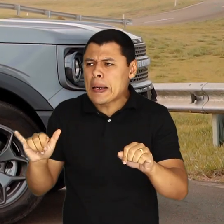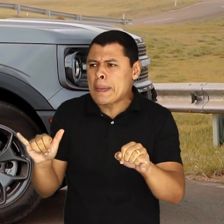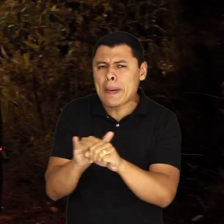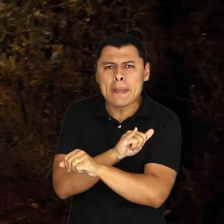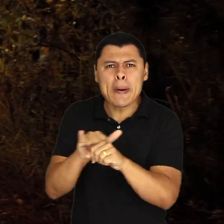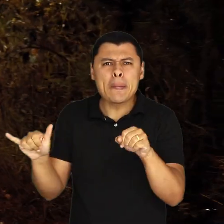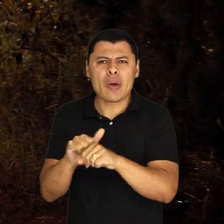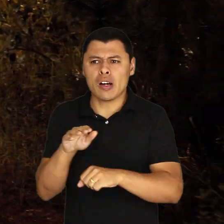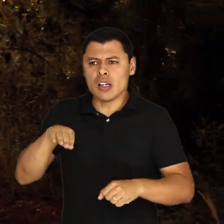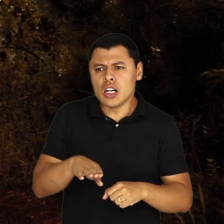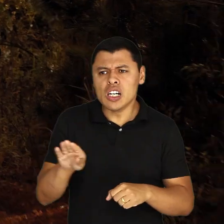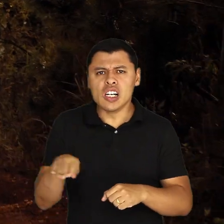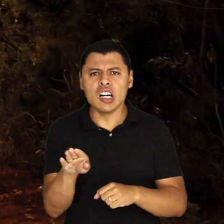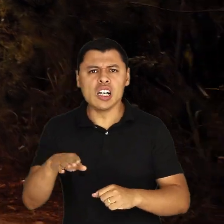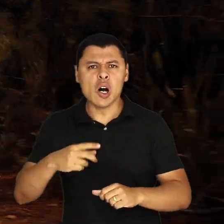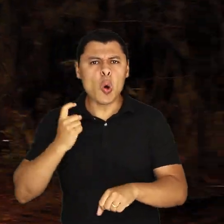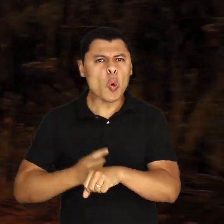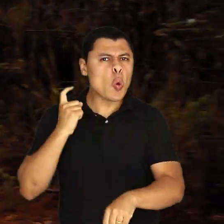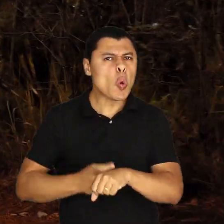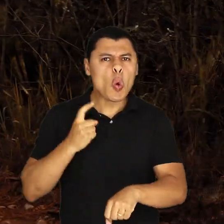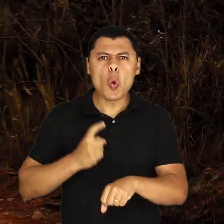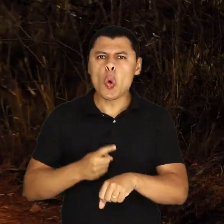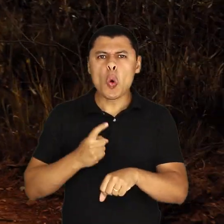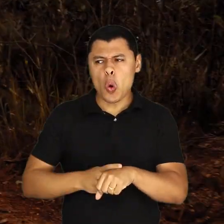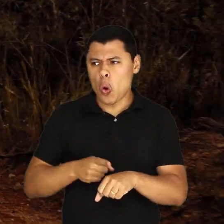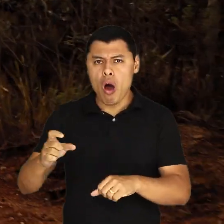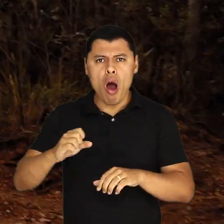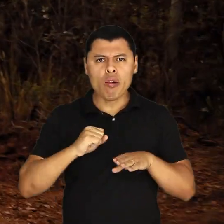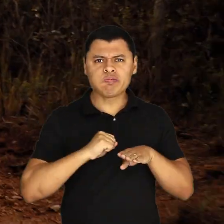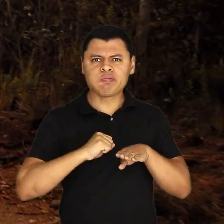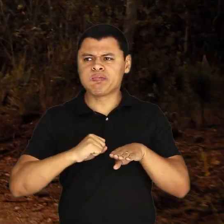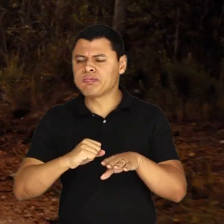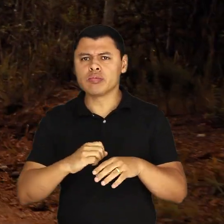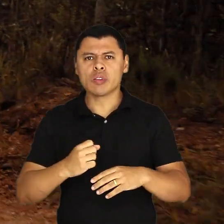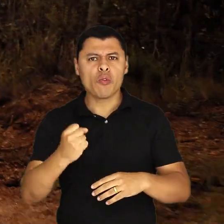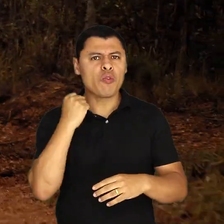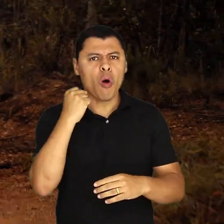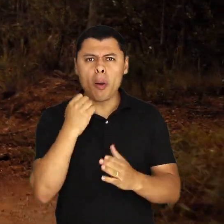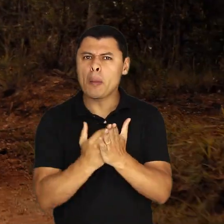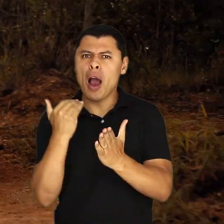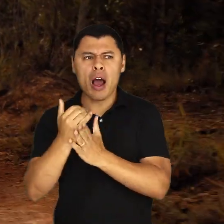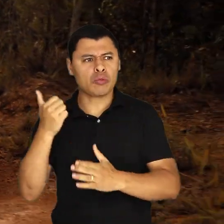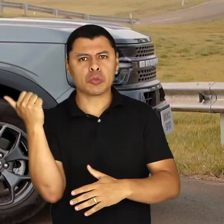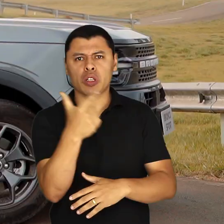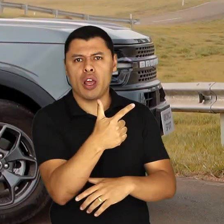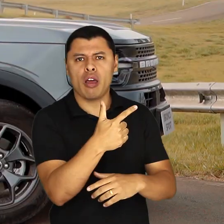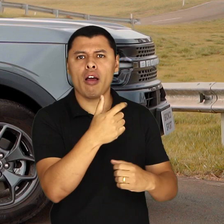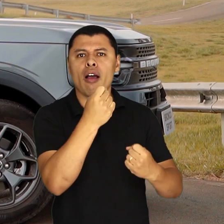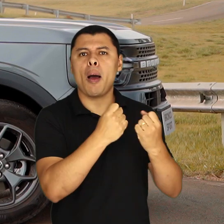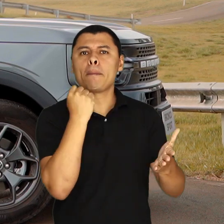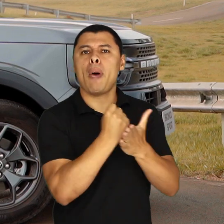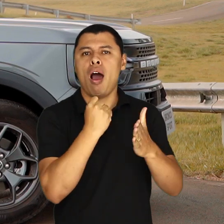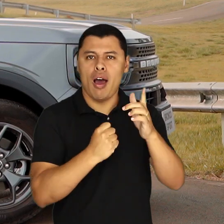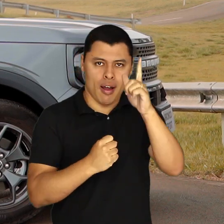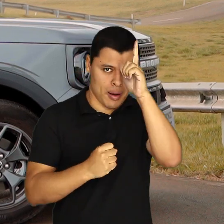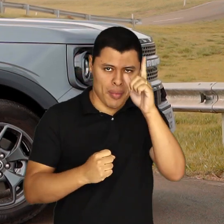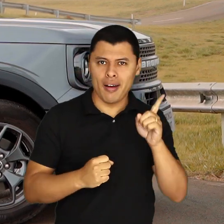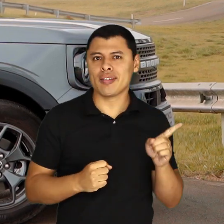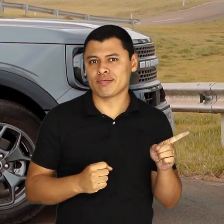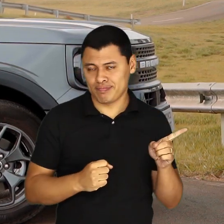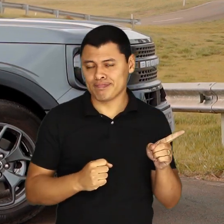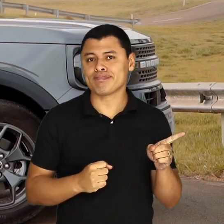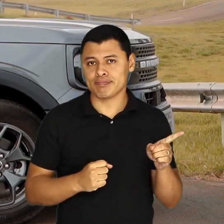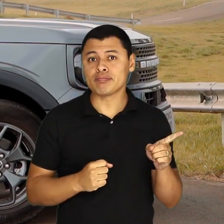mais recursos em termos de off-road, mais potência, bem mais potência na verdade do que alguns dos rivais alemães que talvez sejam um dos